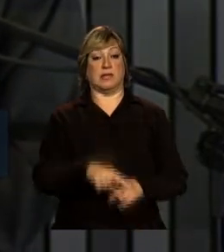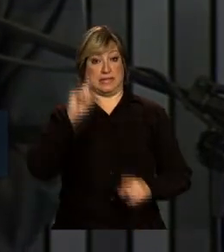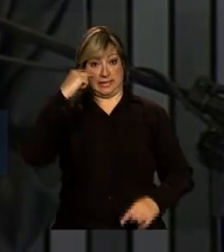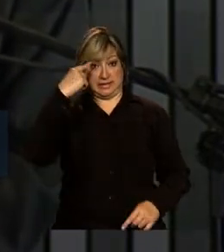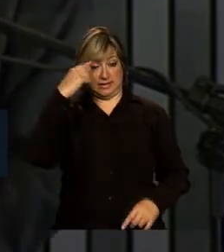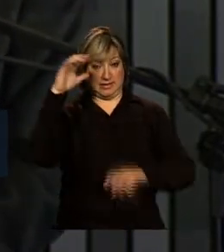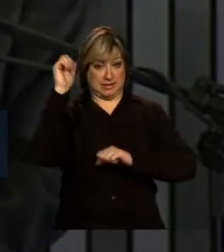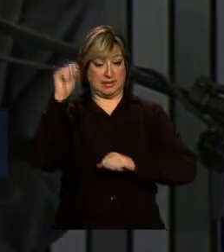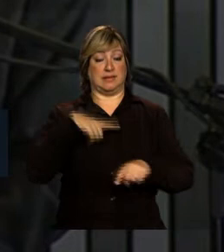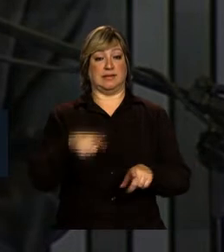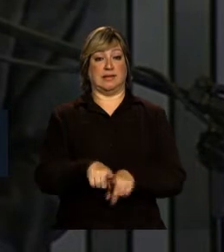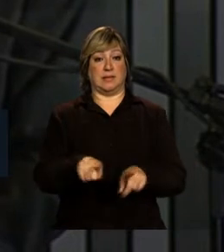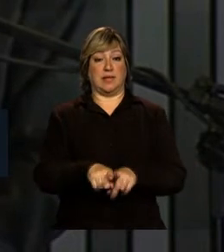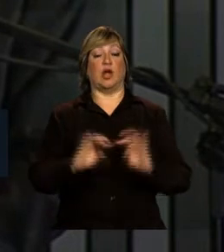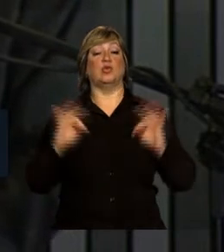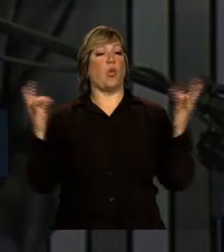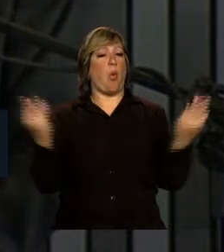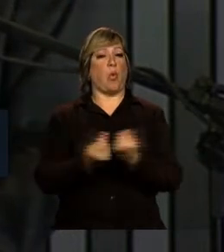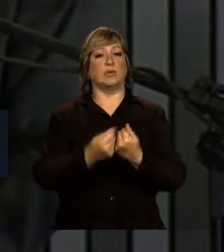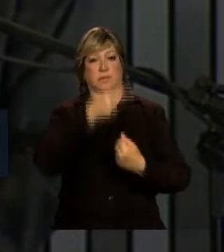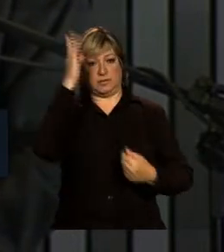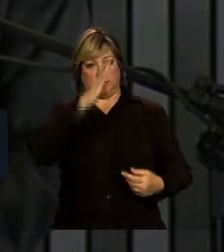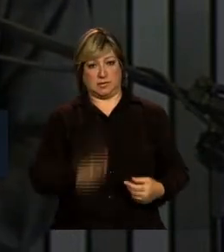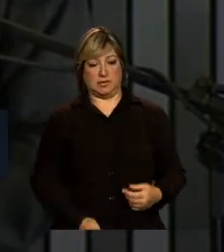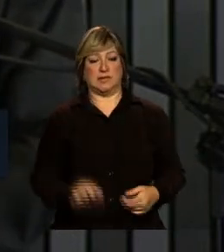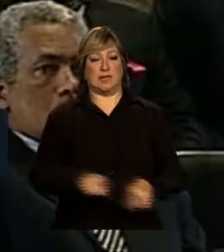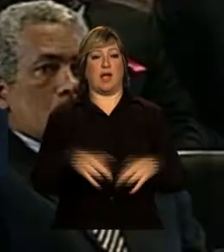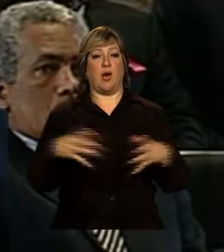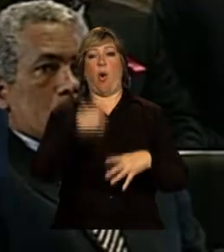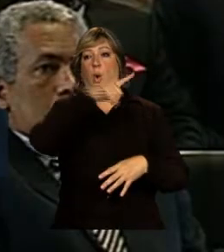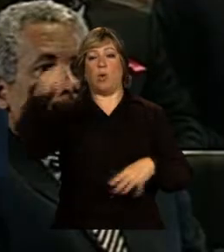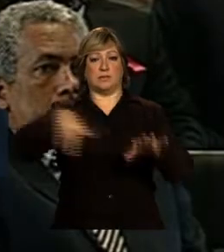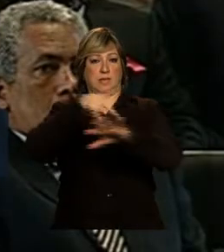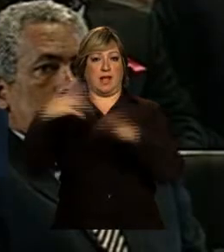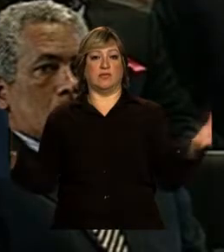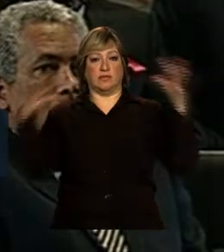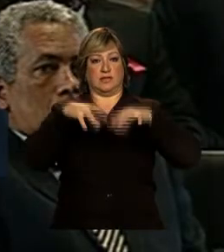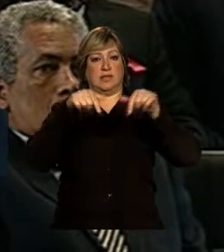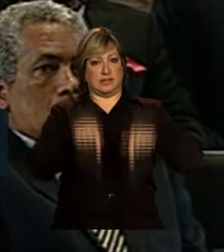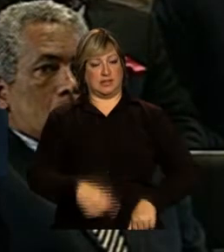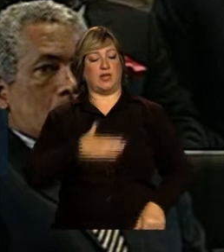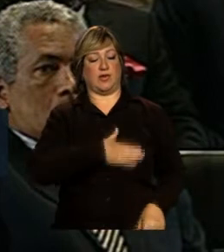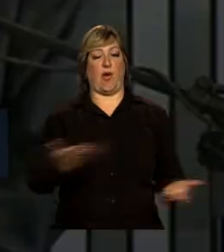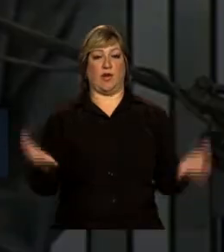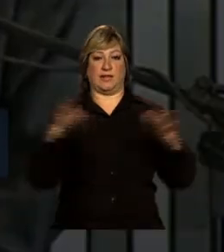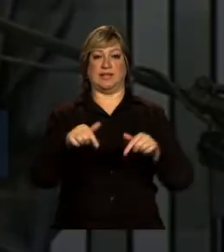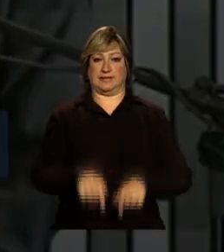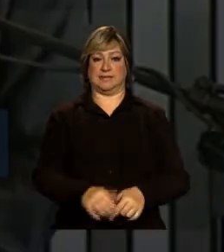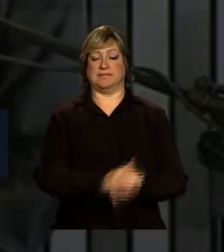Espanha, bem como a todos os brasileiros e brasileiras que nos dão alegria de participar desse